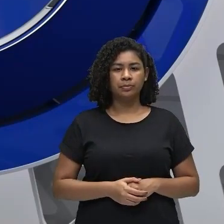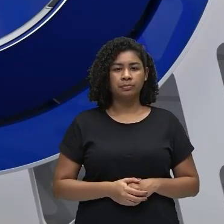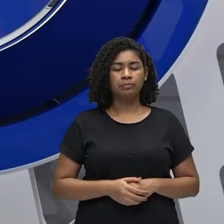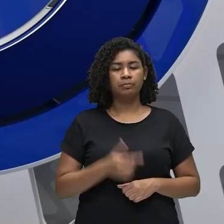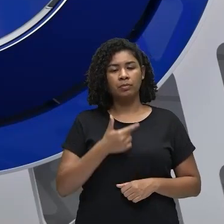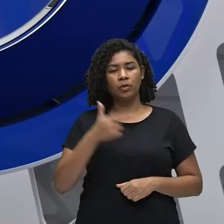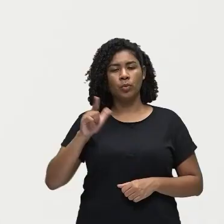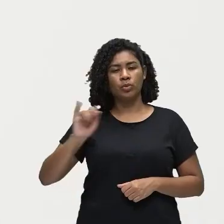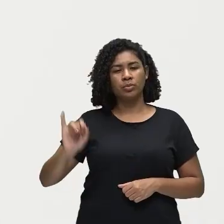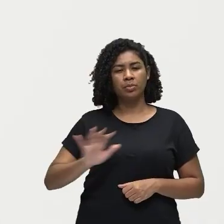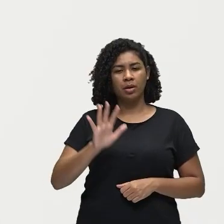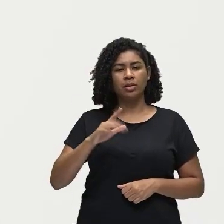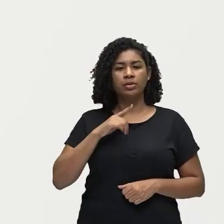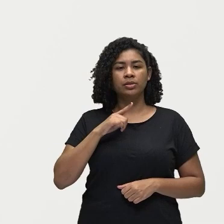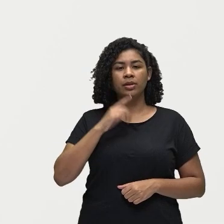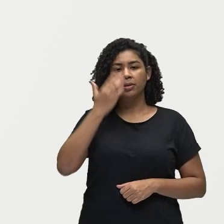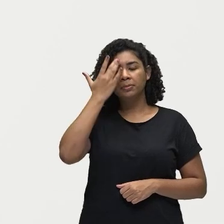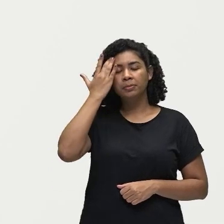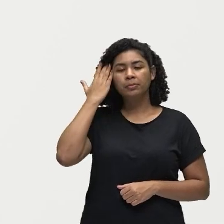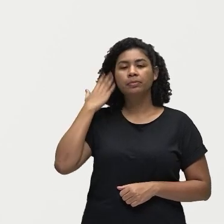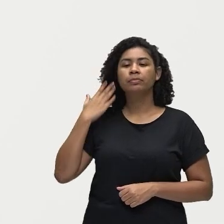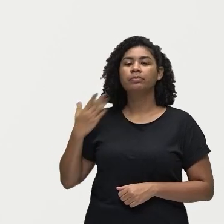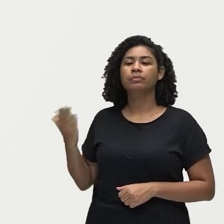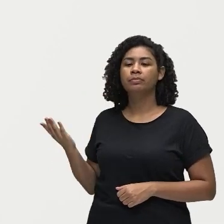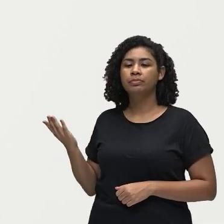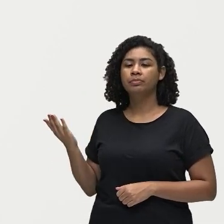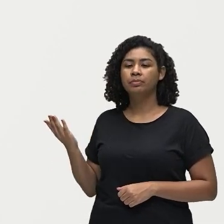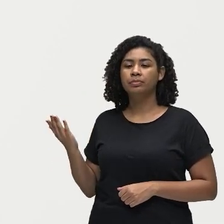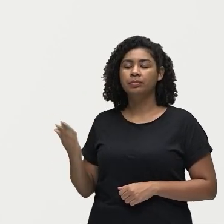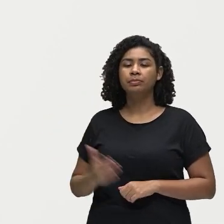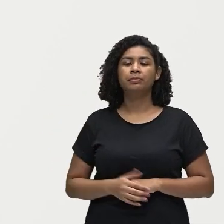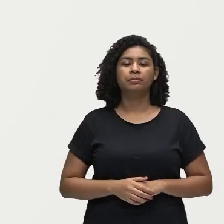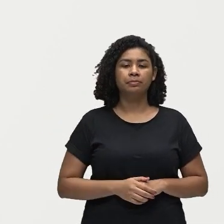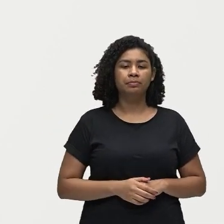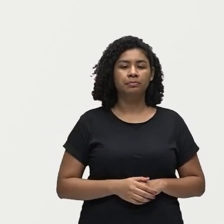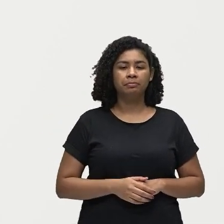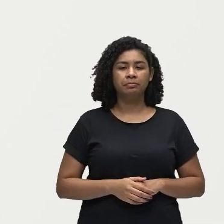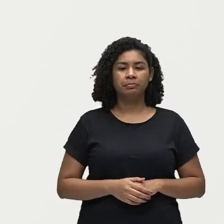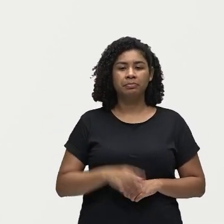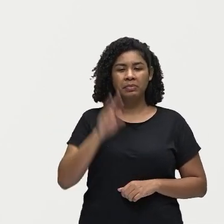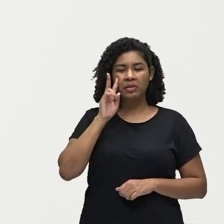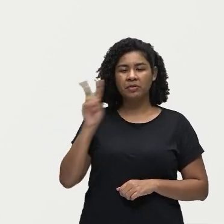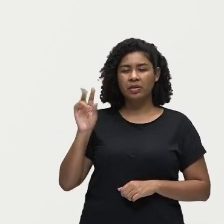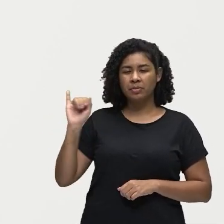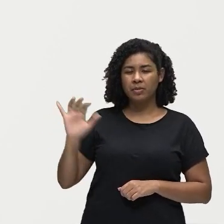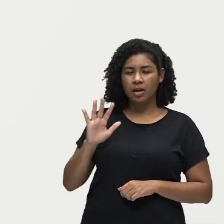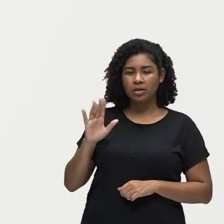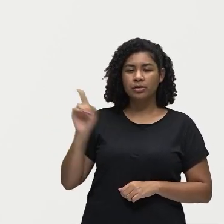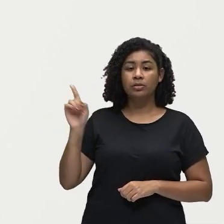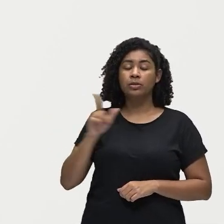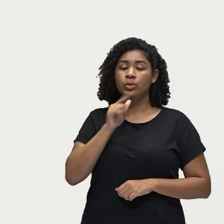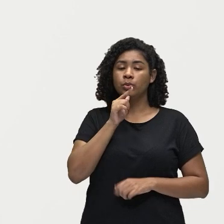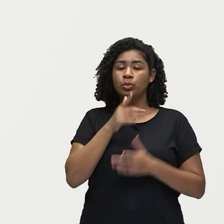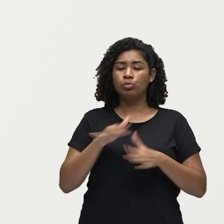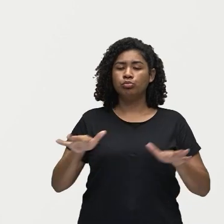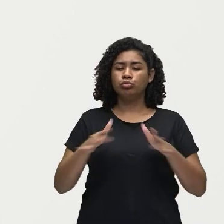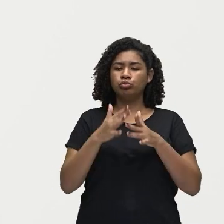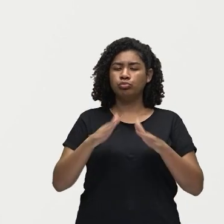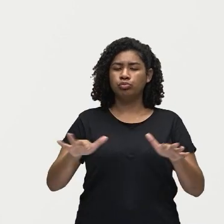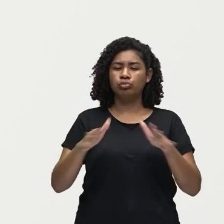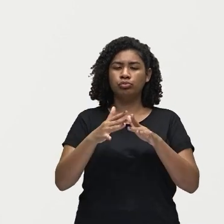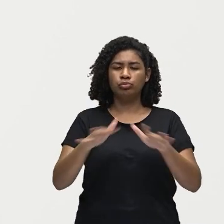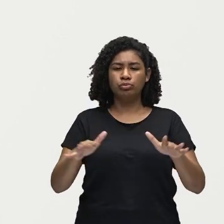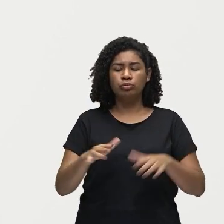outro exemplo que vocês observam aí, leiam comigo a imagem, isso é um mar. E o que